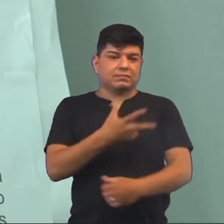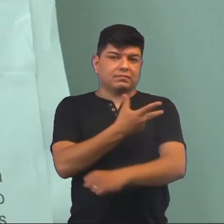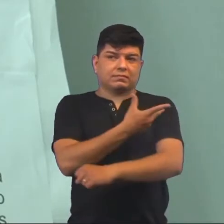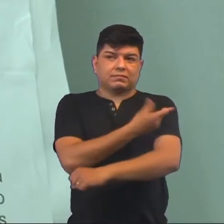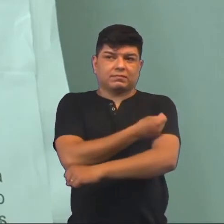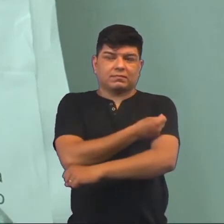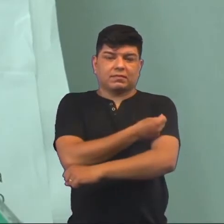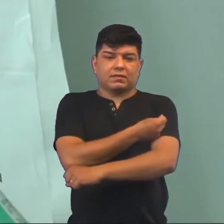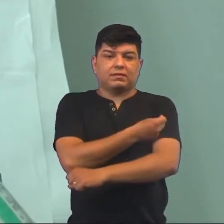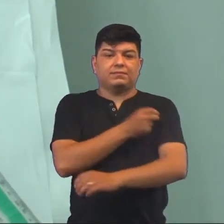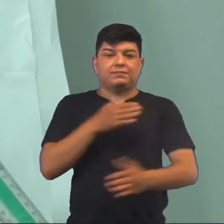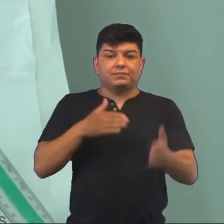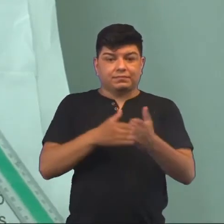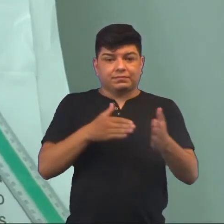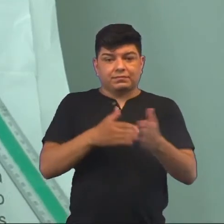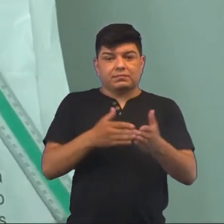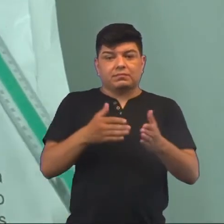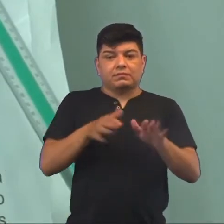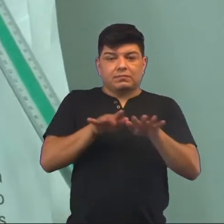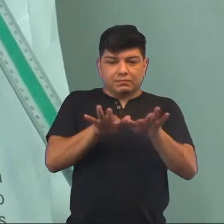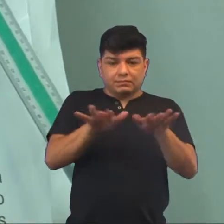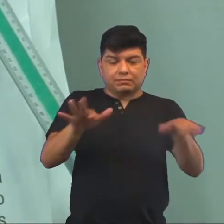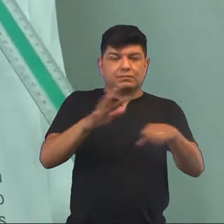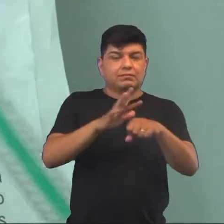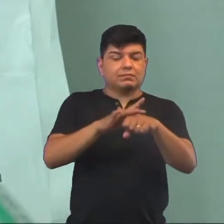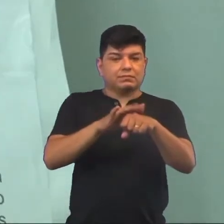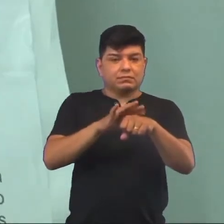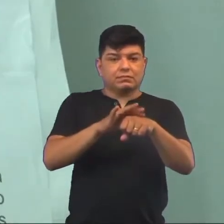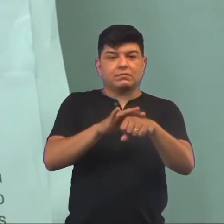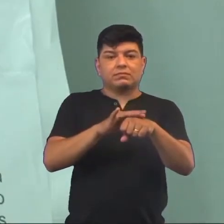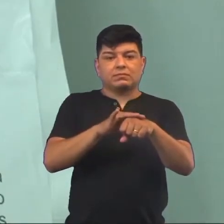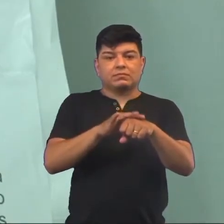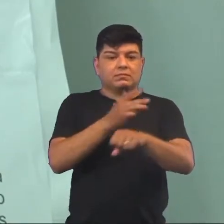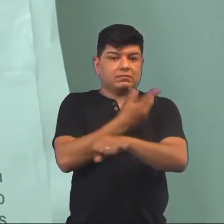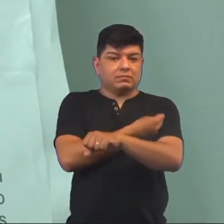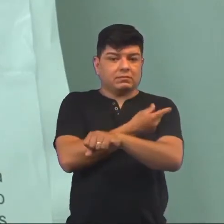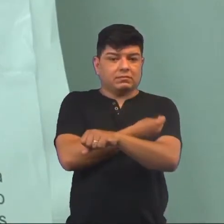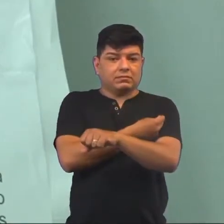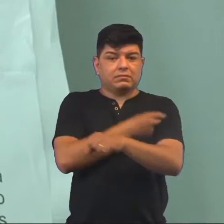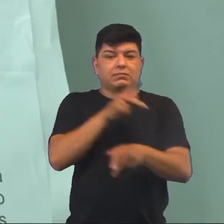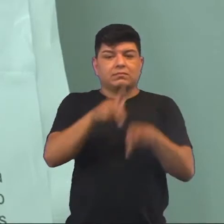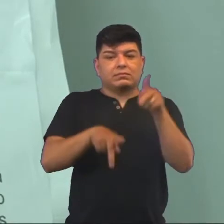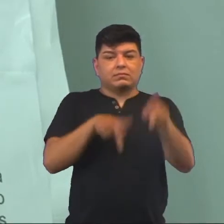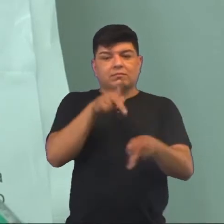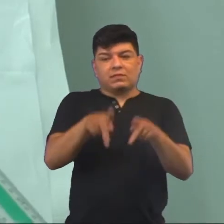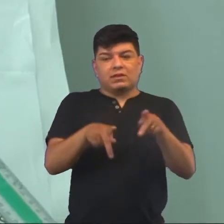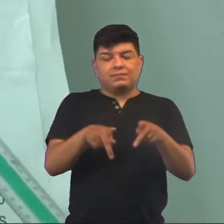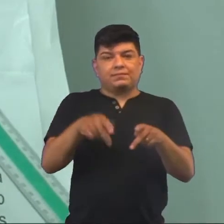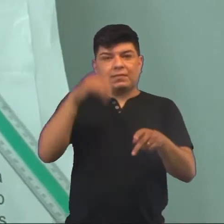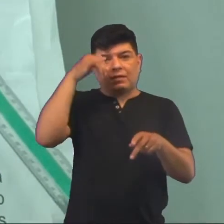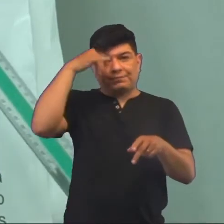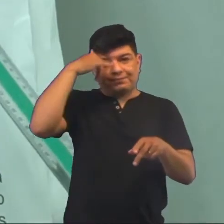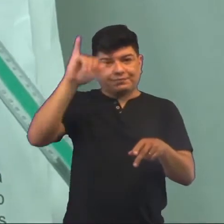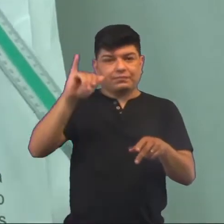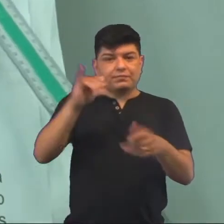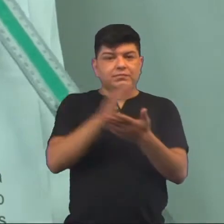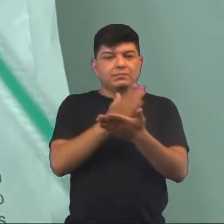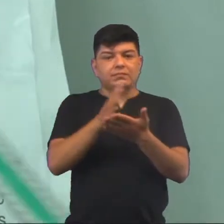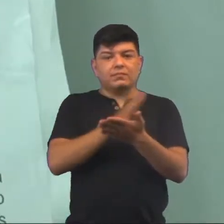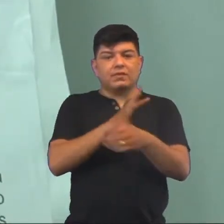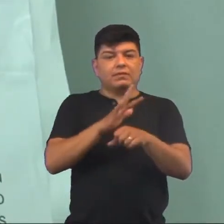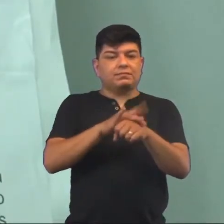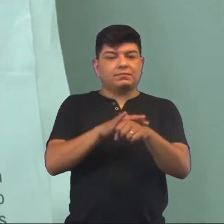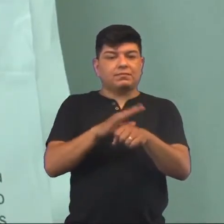Vacinas são substâncias que impedem a disseminação de doenças. A vacinação da população contra determinadas